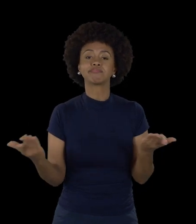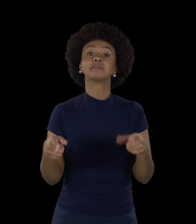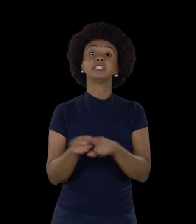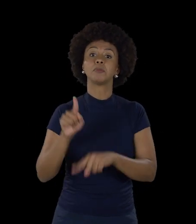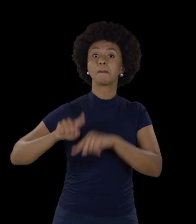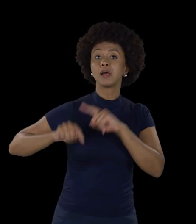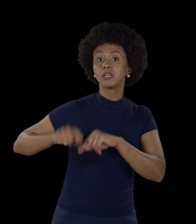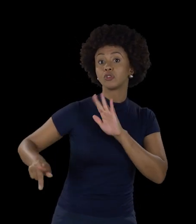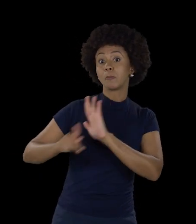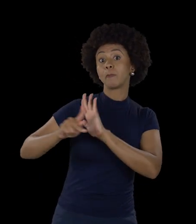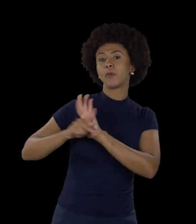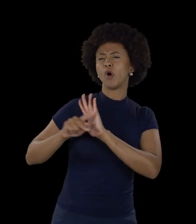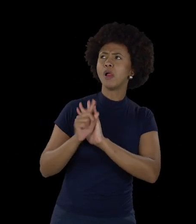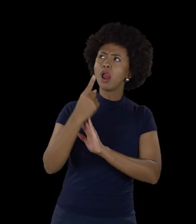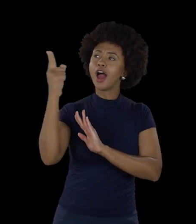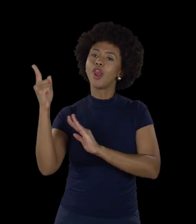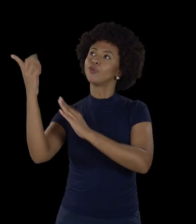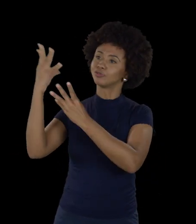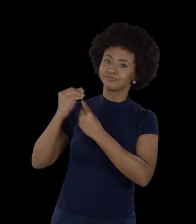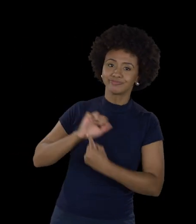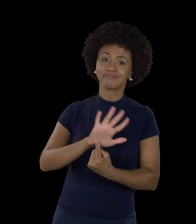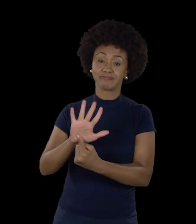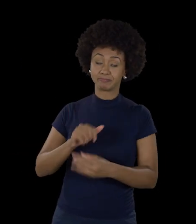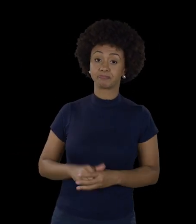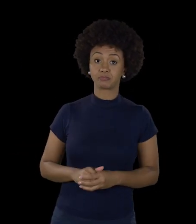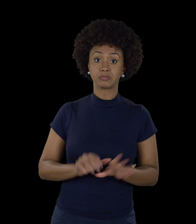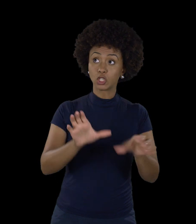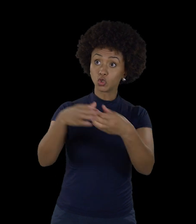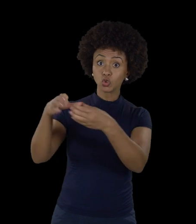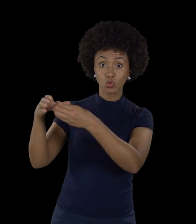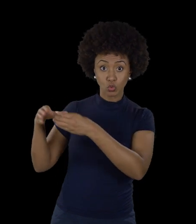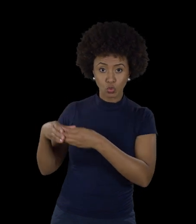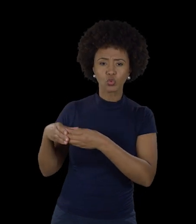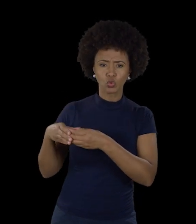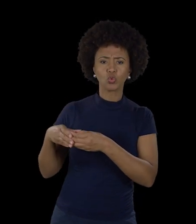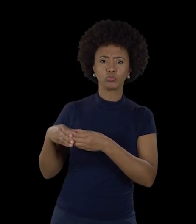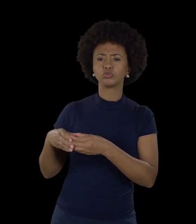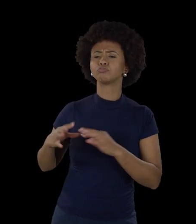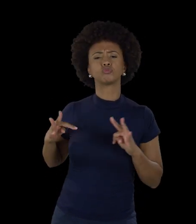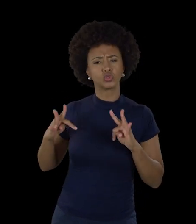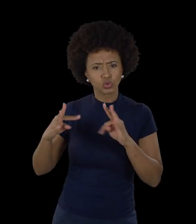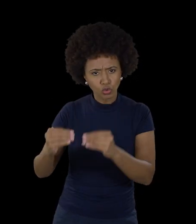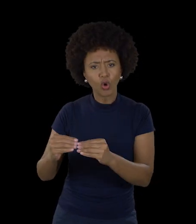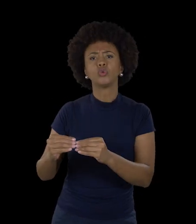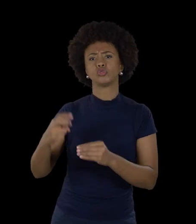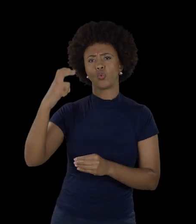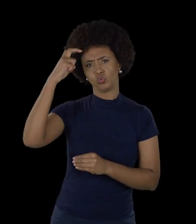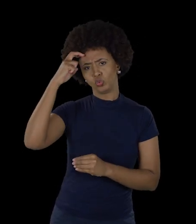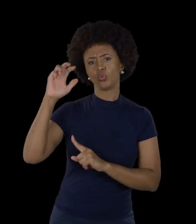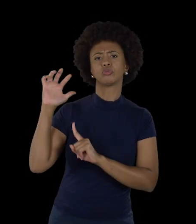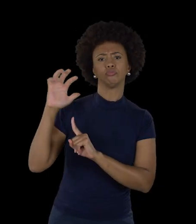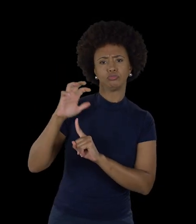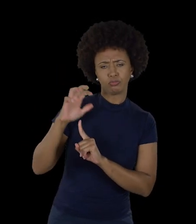bagagem cultural e elementos originários de terras tão distantes. Todos esses grupos são